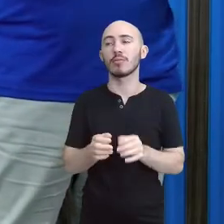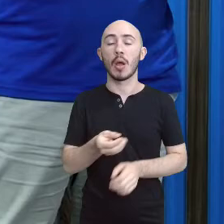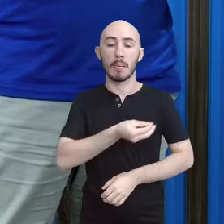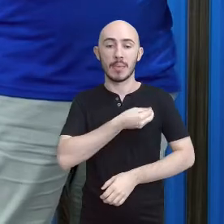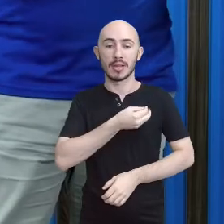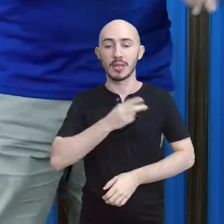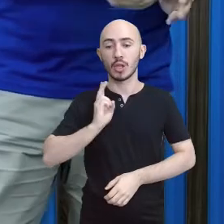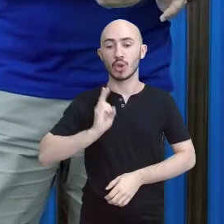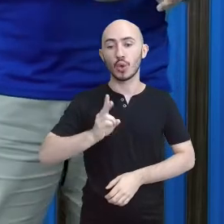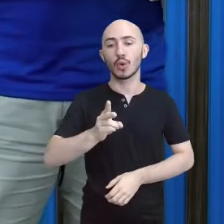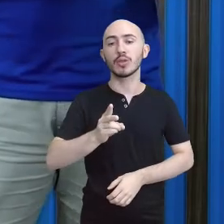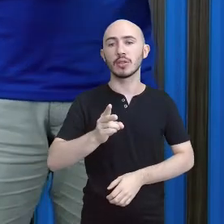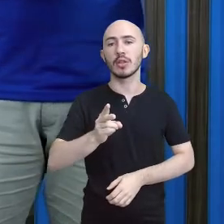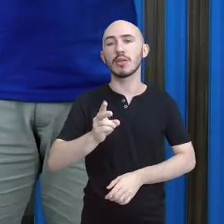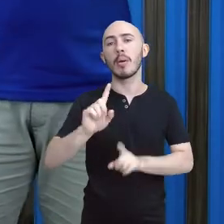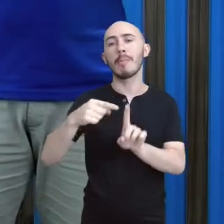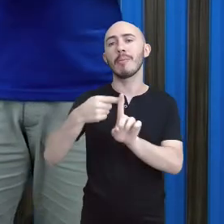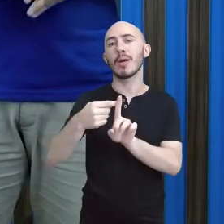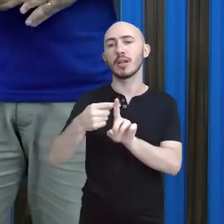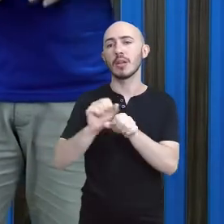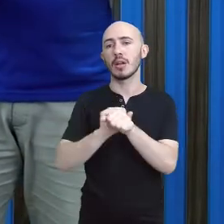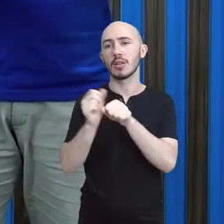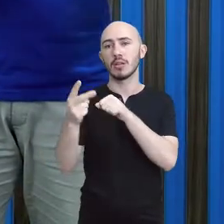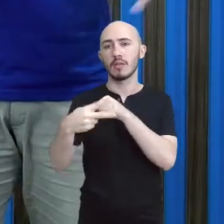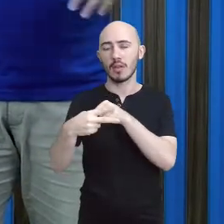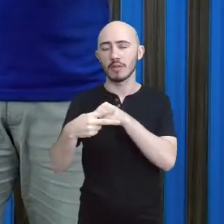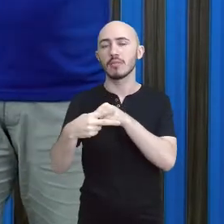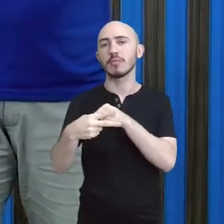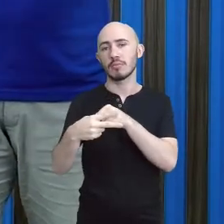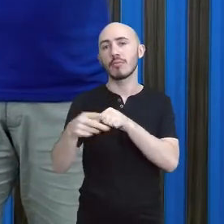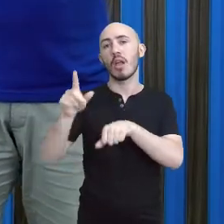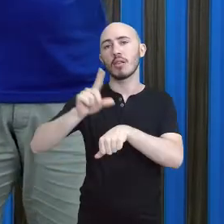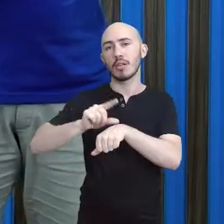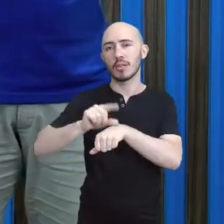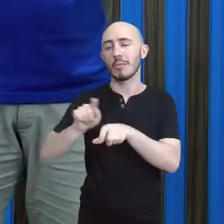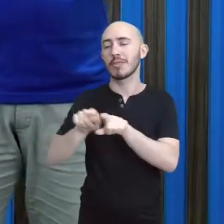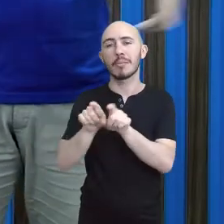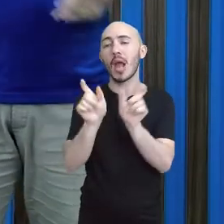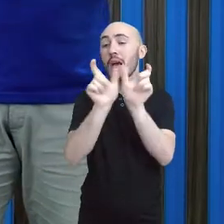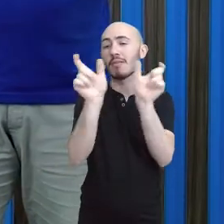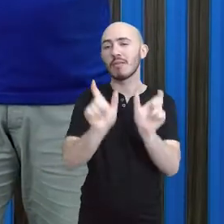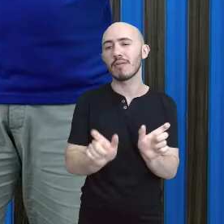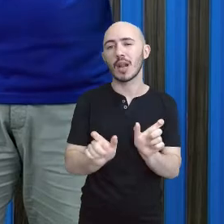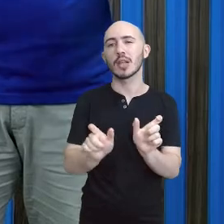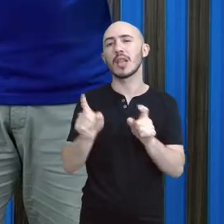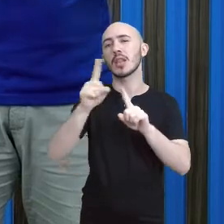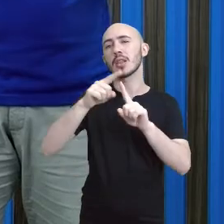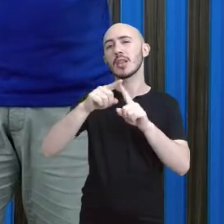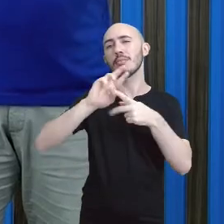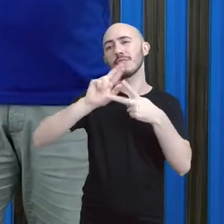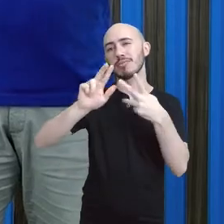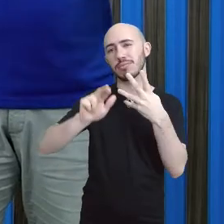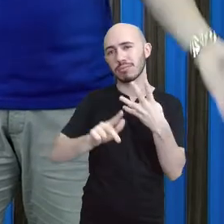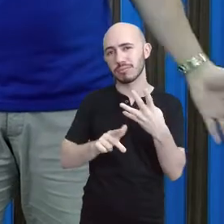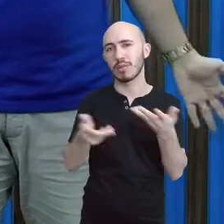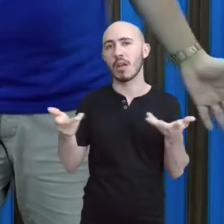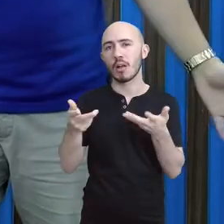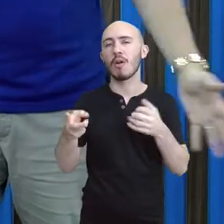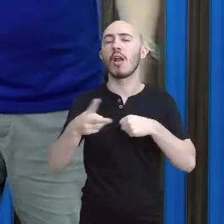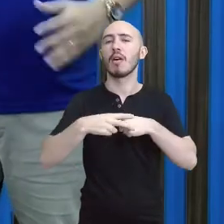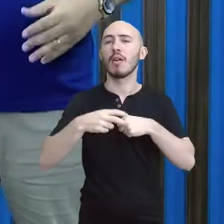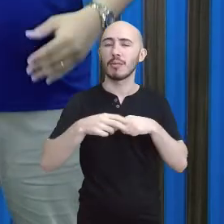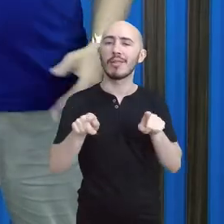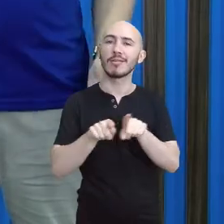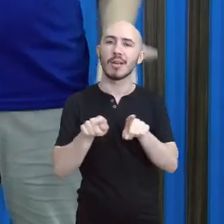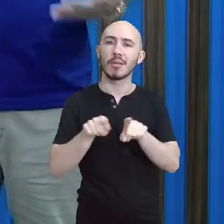present continuous, com os advérbios de tempo em frases que a gente já viu, interrogativa, negativa. Vamos ver